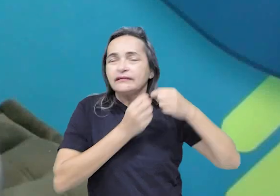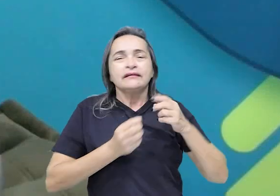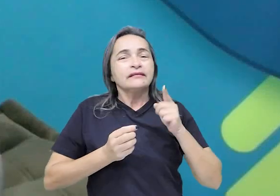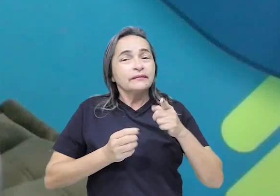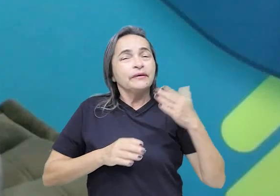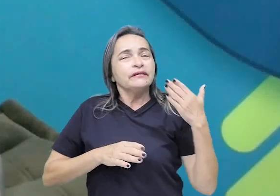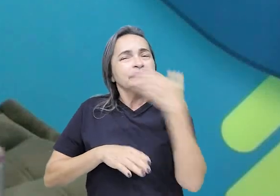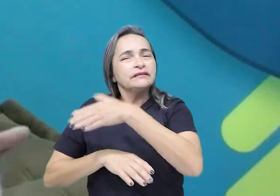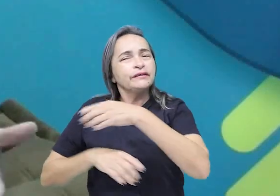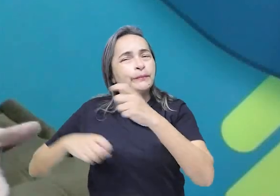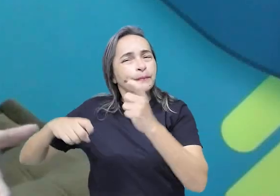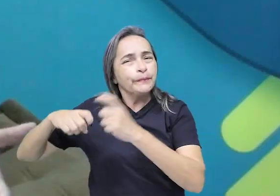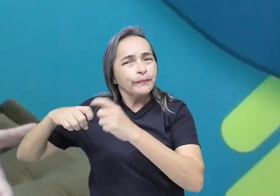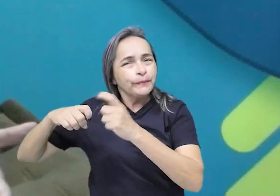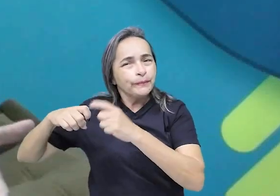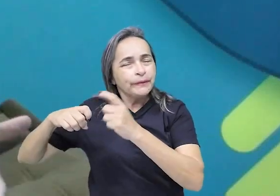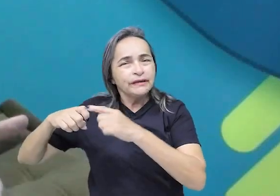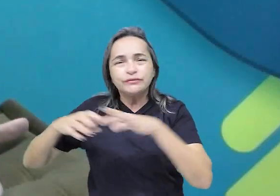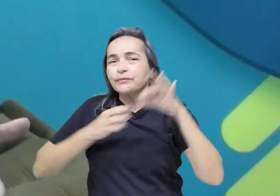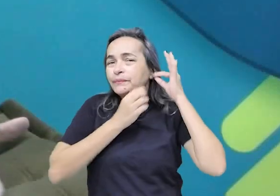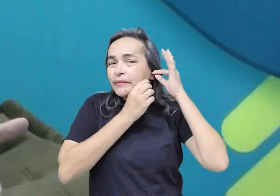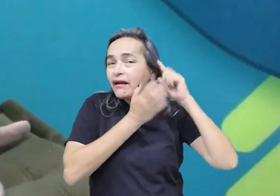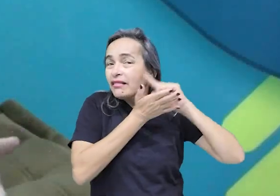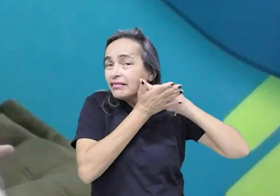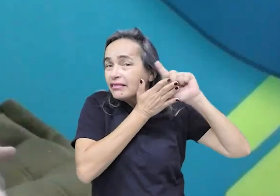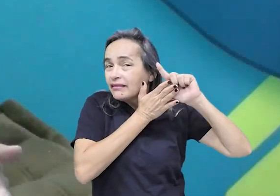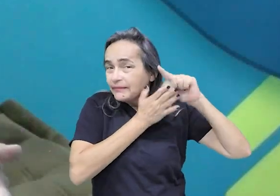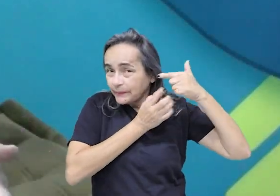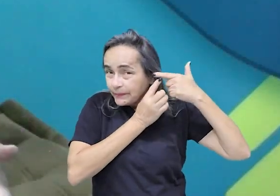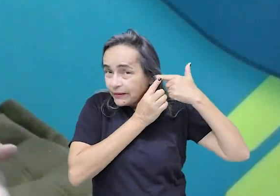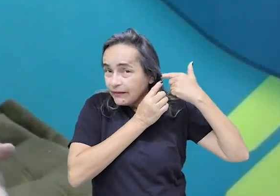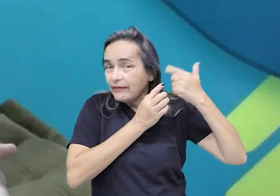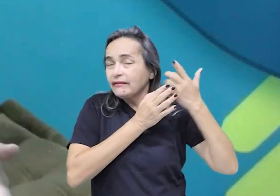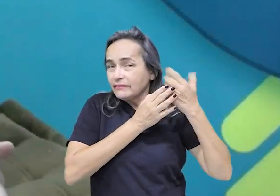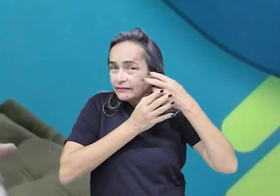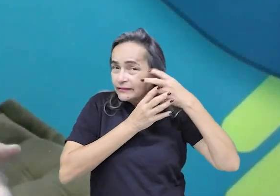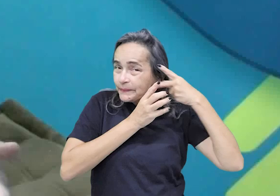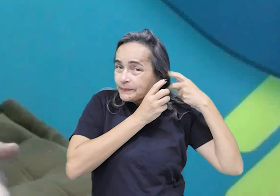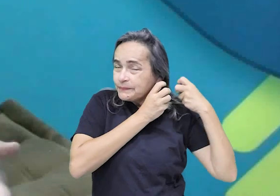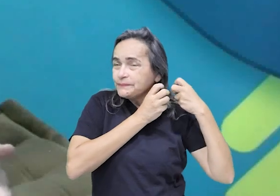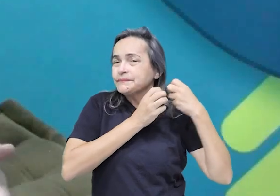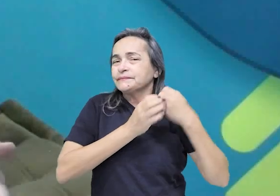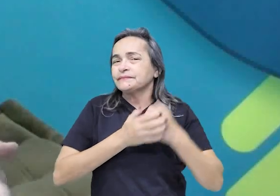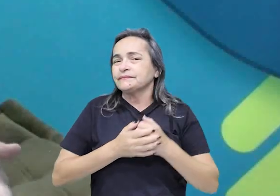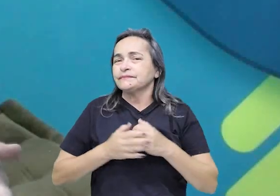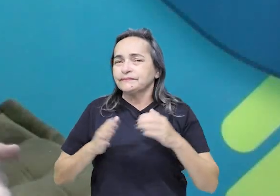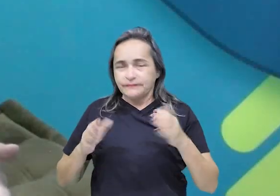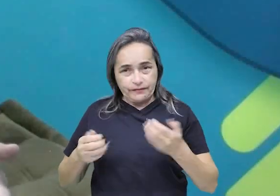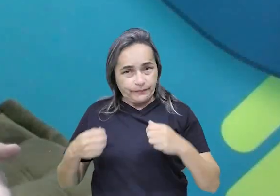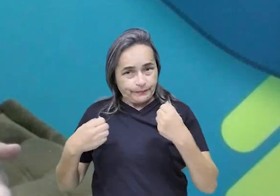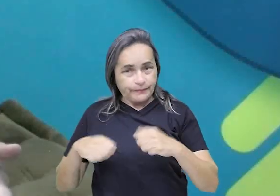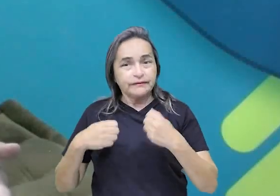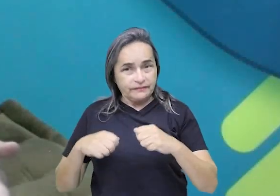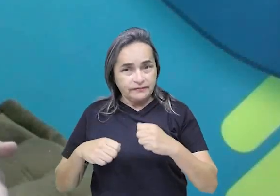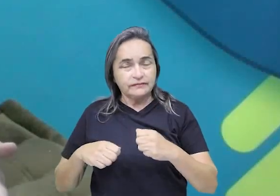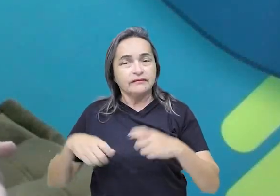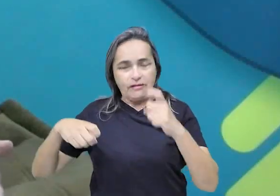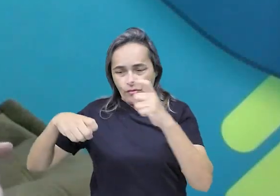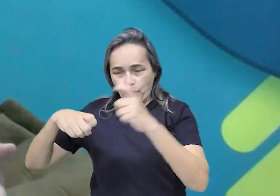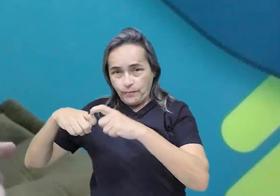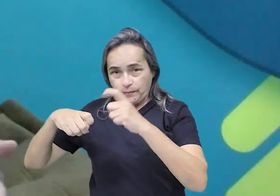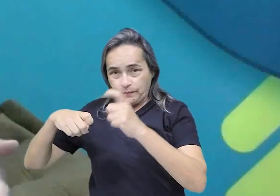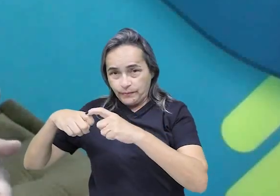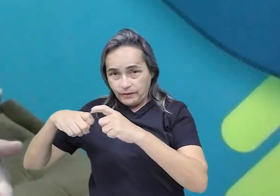mais invasiva. Há pessoas que produzem tanta cera que precisam realmente, né, ir até o otorrino, que é o